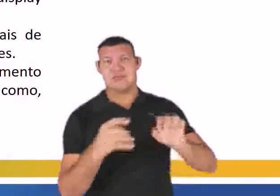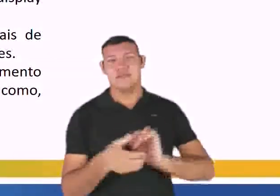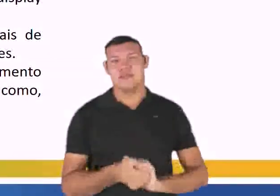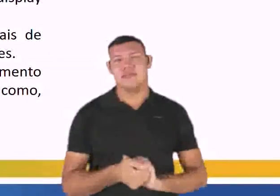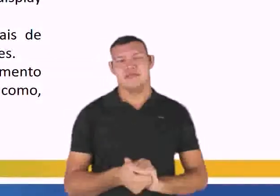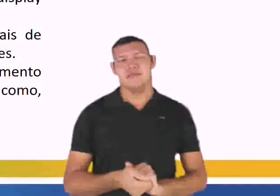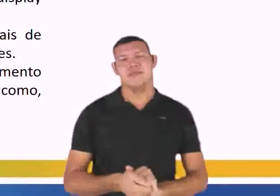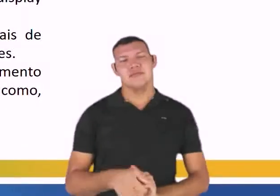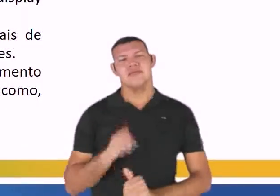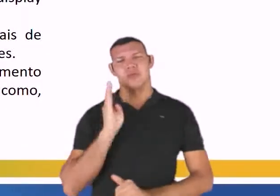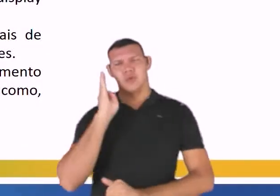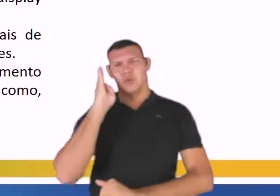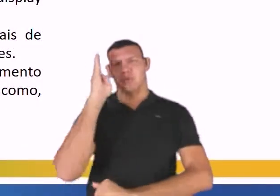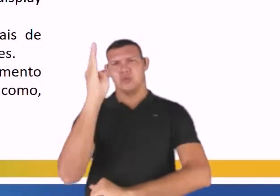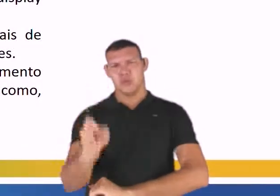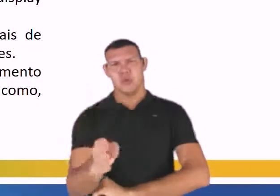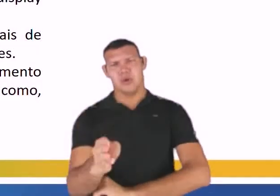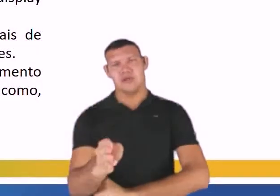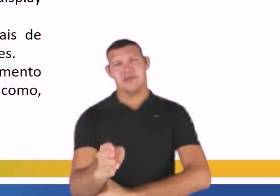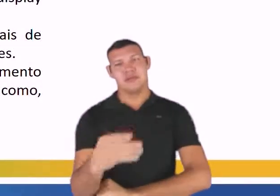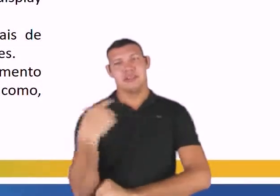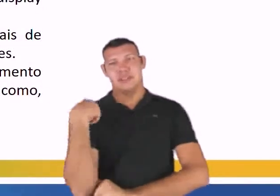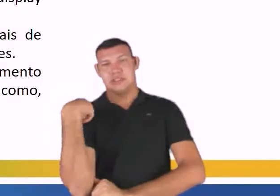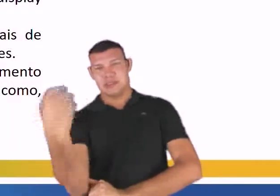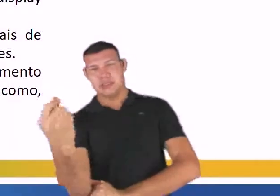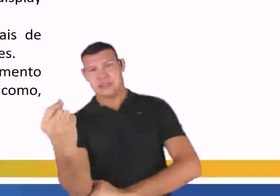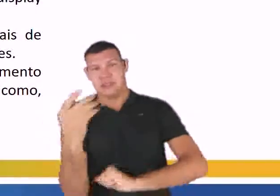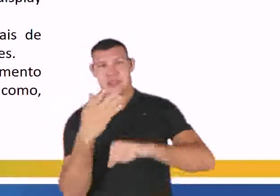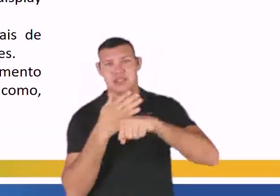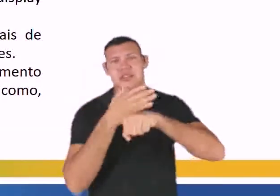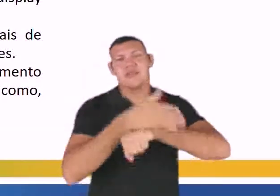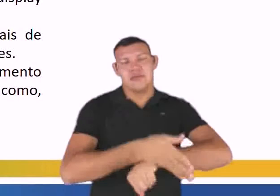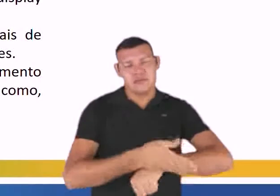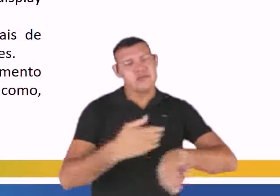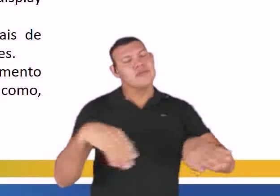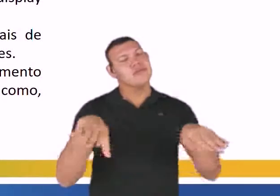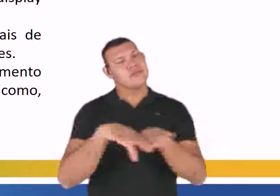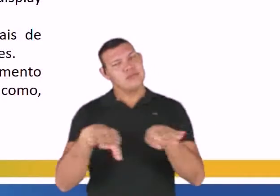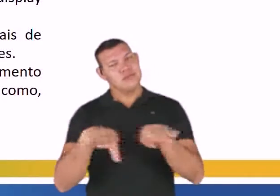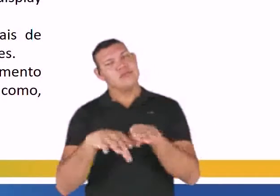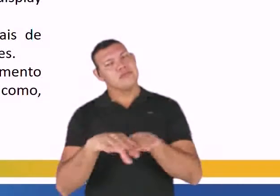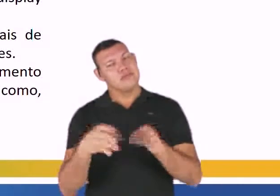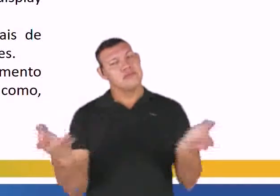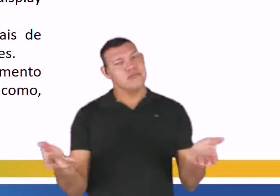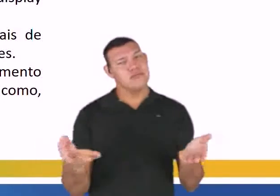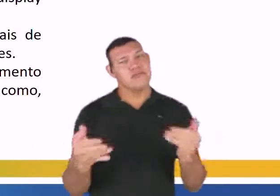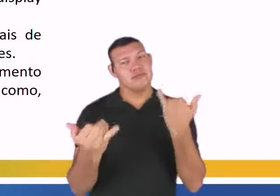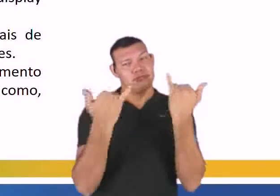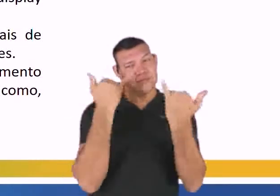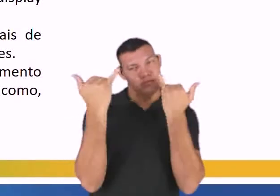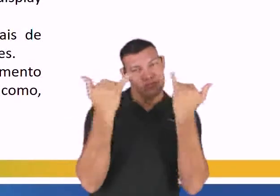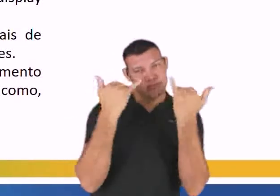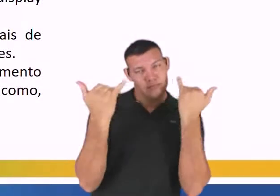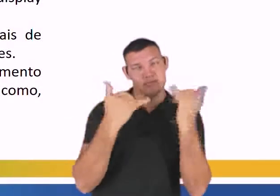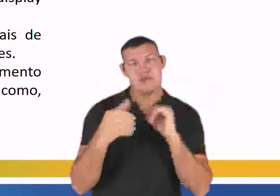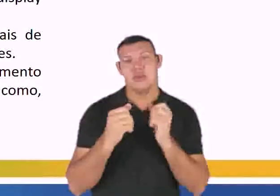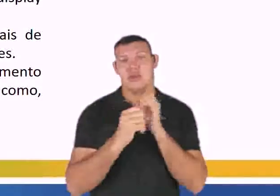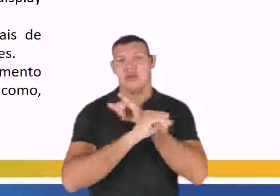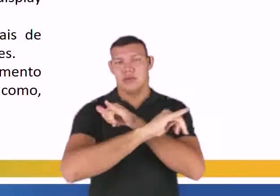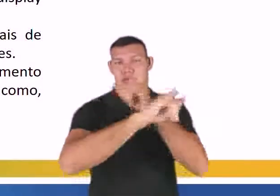siga em frente, saída, entrada, são peças publicitárias que, no caso, determinam